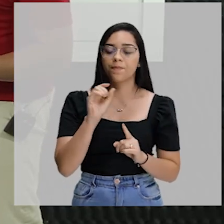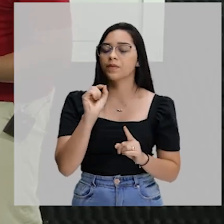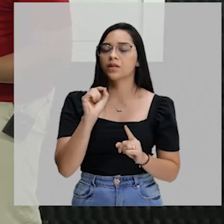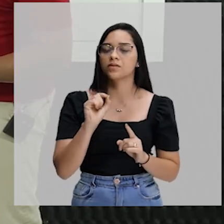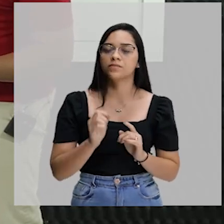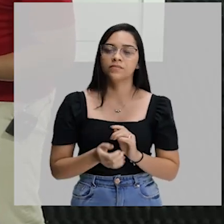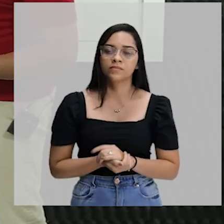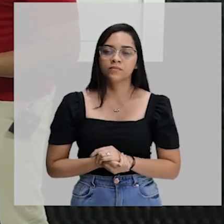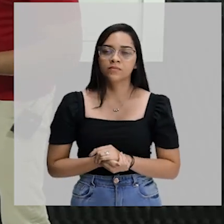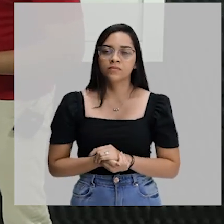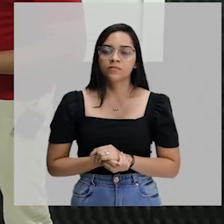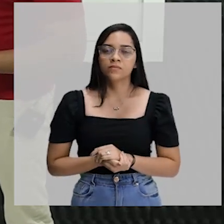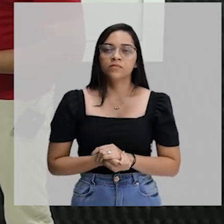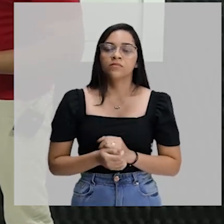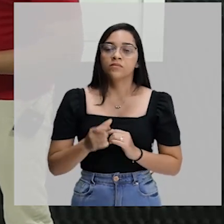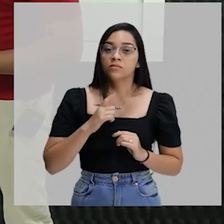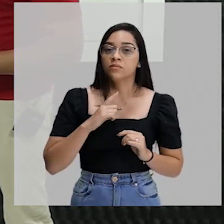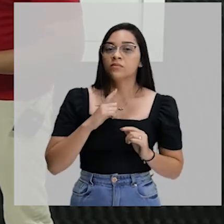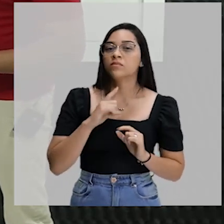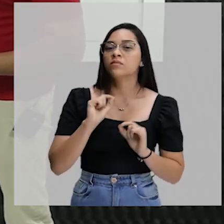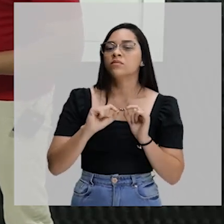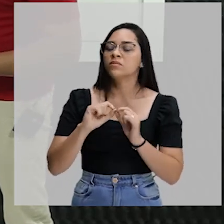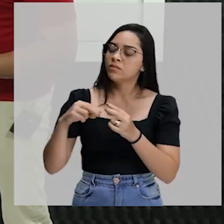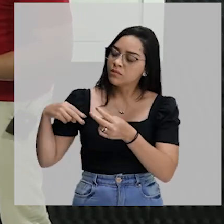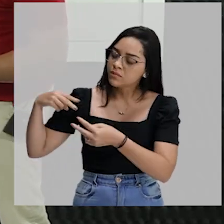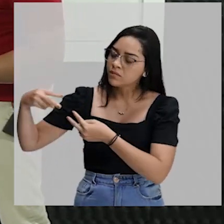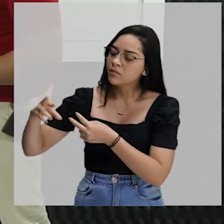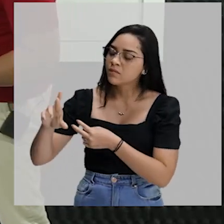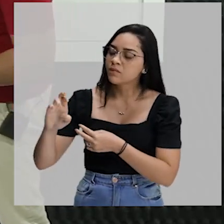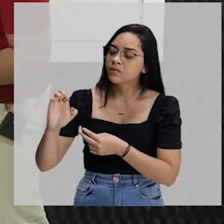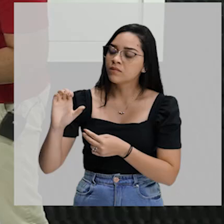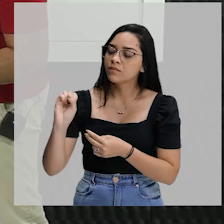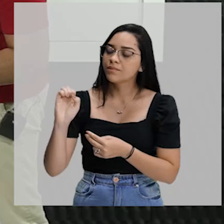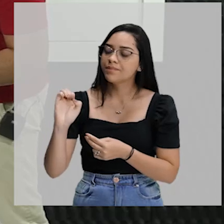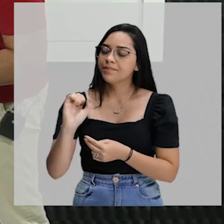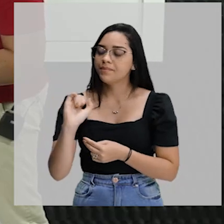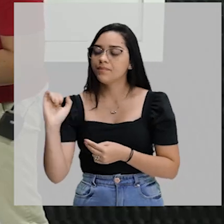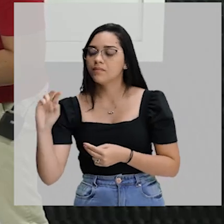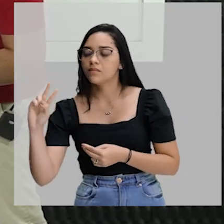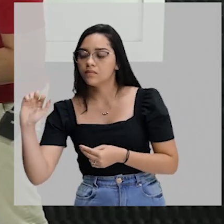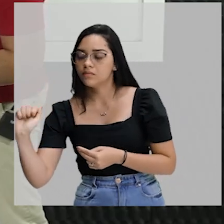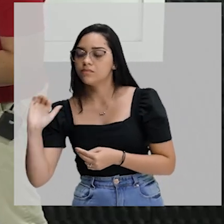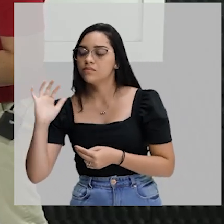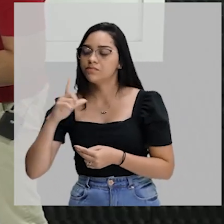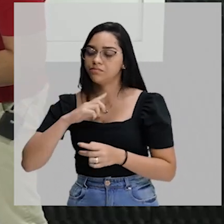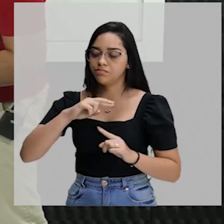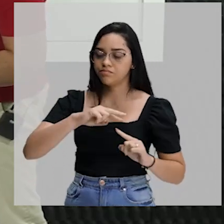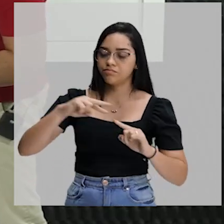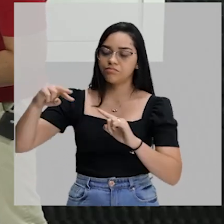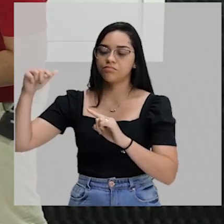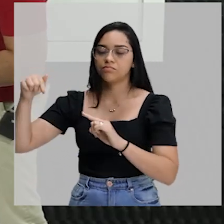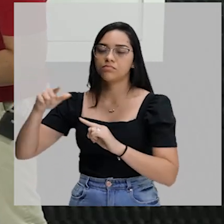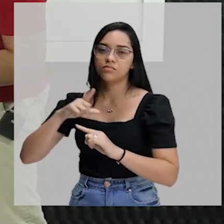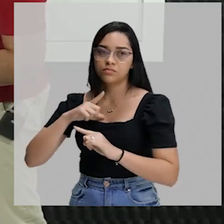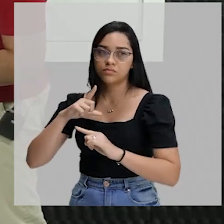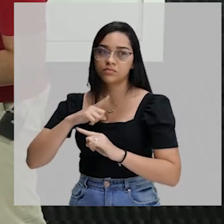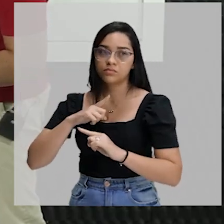quê? Ela segue uma herança recessiva. Então, aqui, ó, eu vou até puxar a setinha, isso aqui é